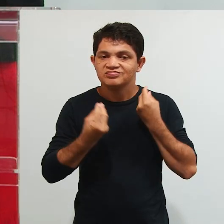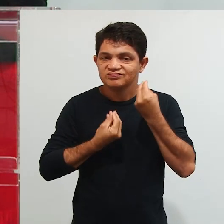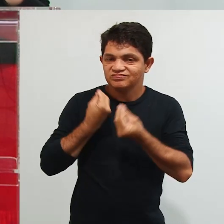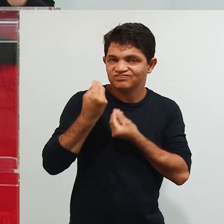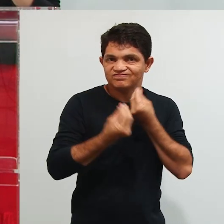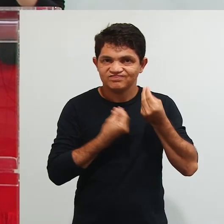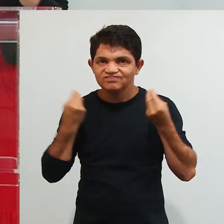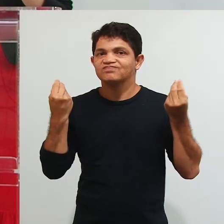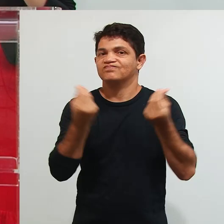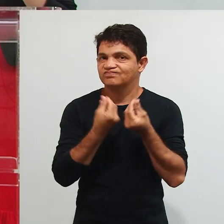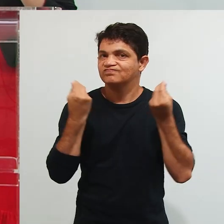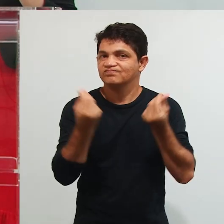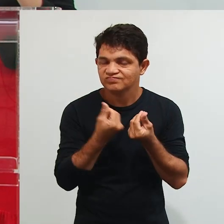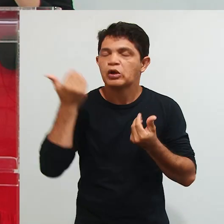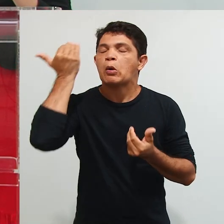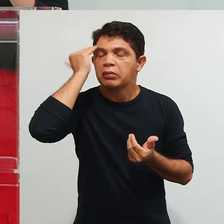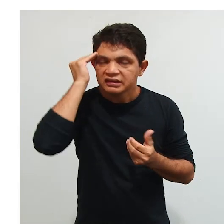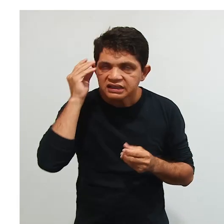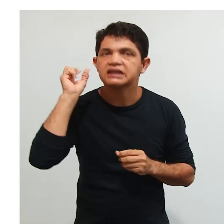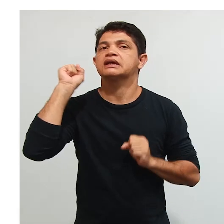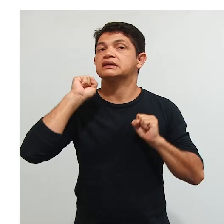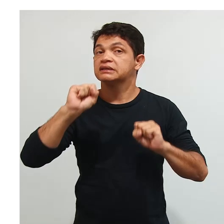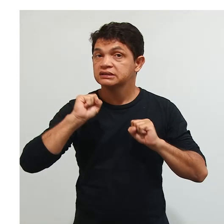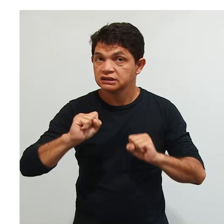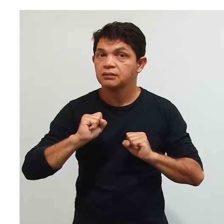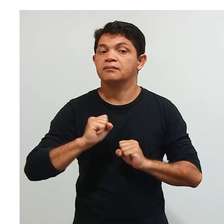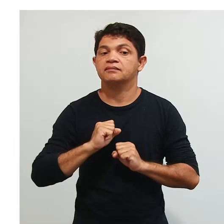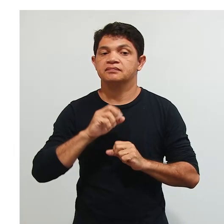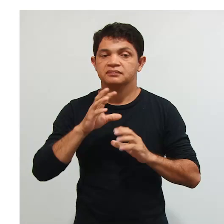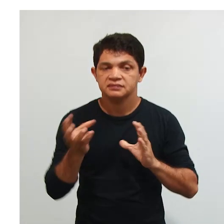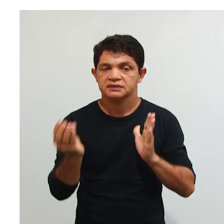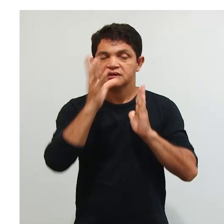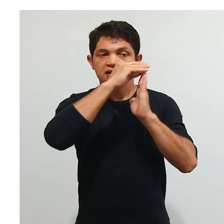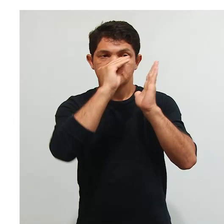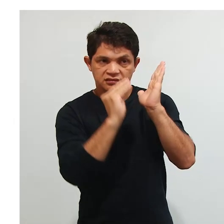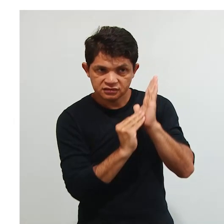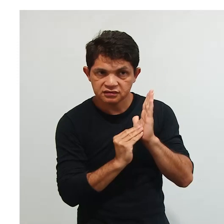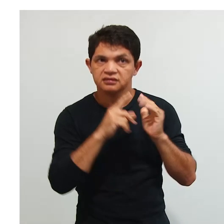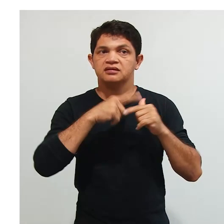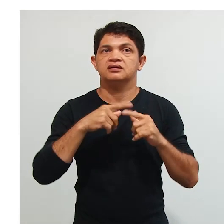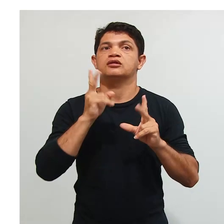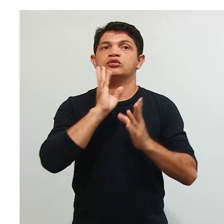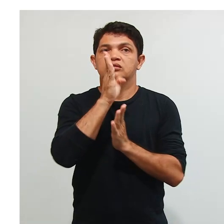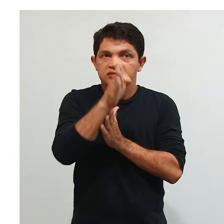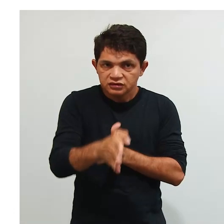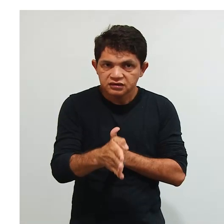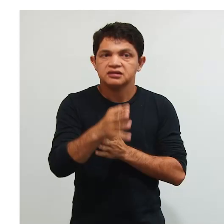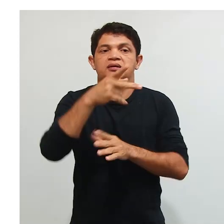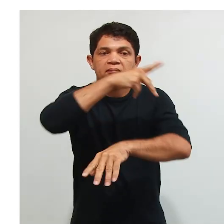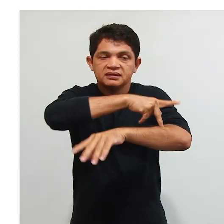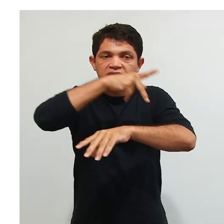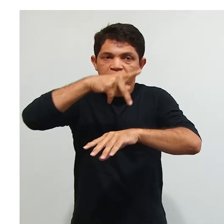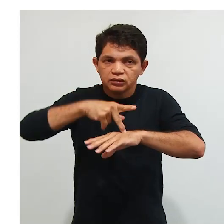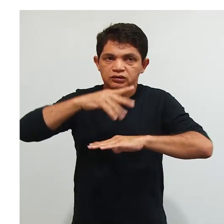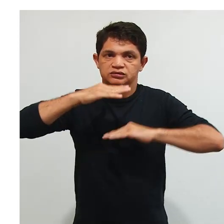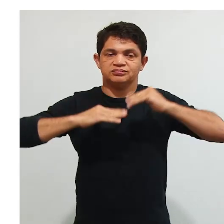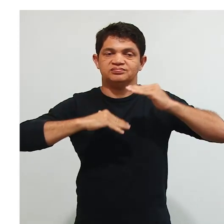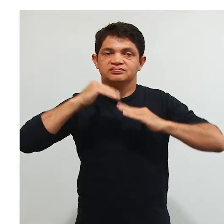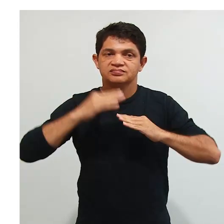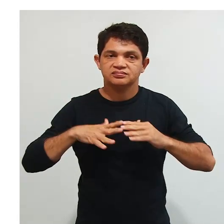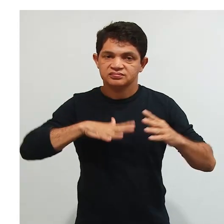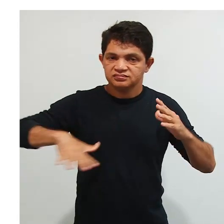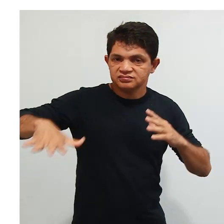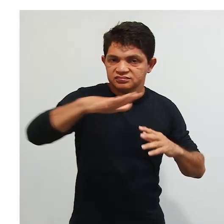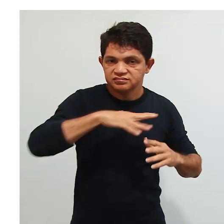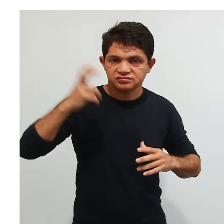Uma forma simples da gente poder compreender, né? Está relacionada diretamente com problemas de ordem pedagógica,